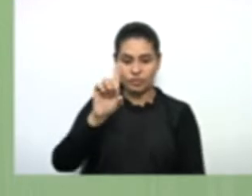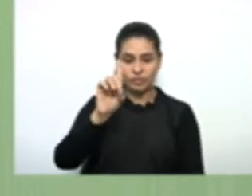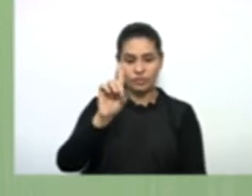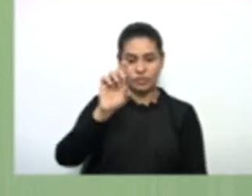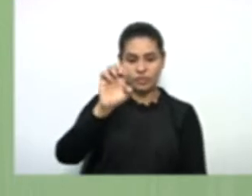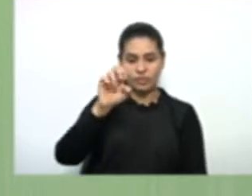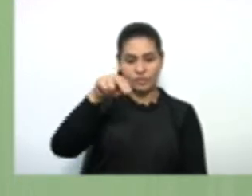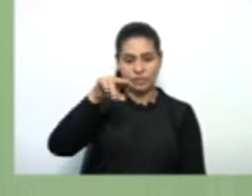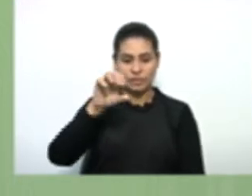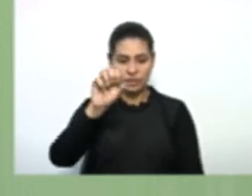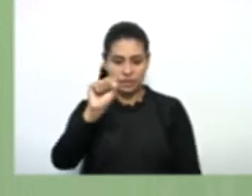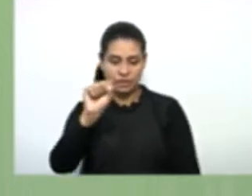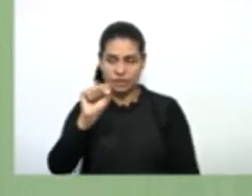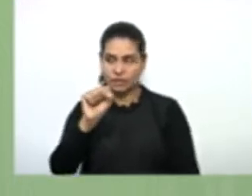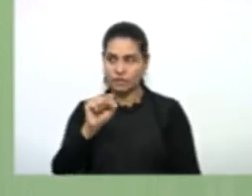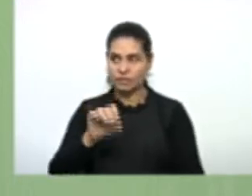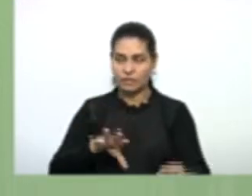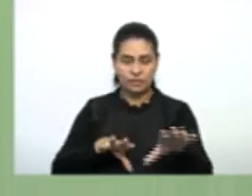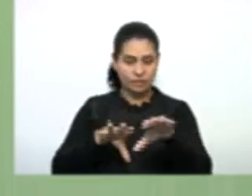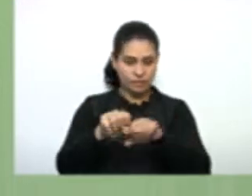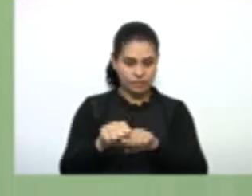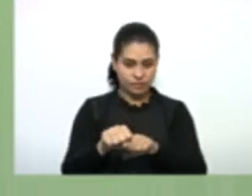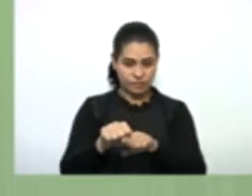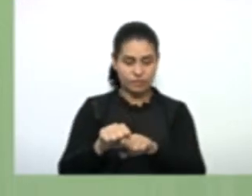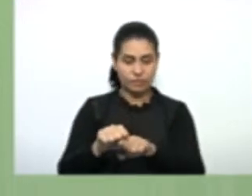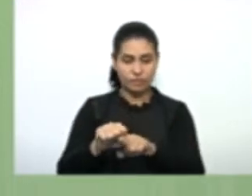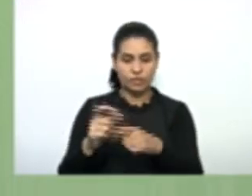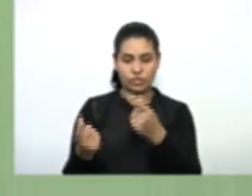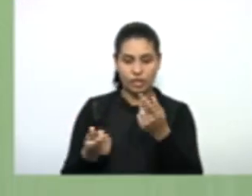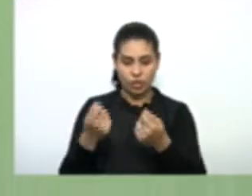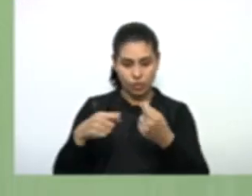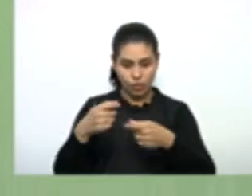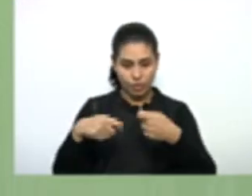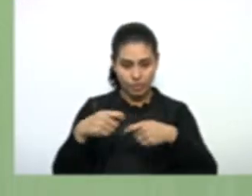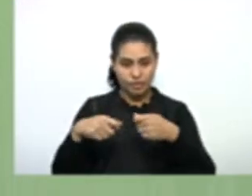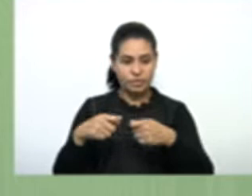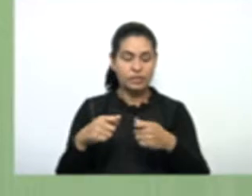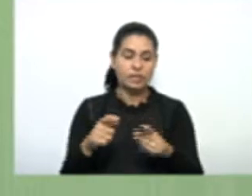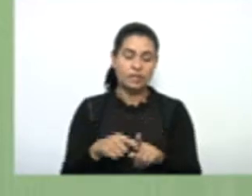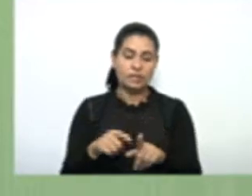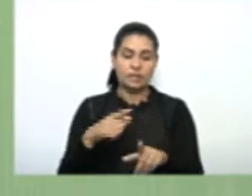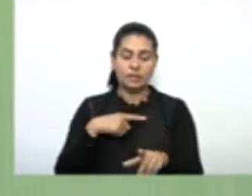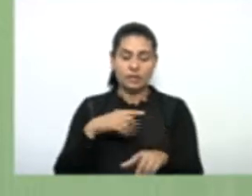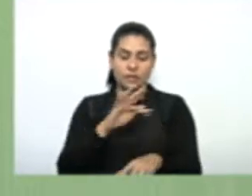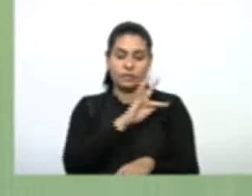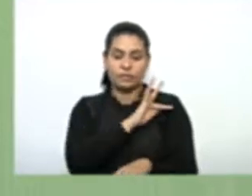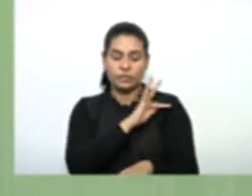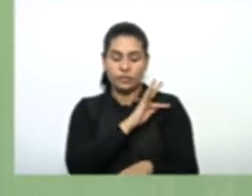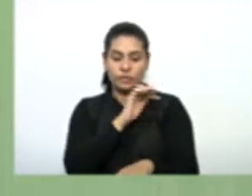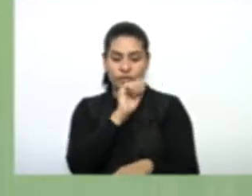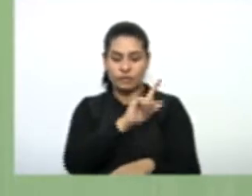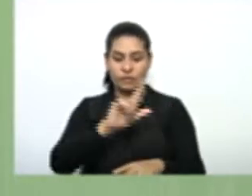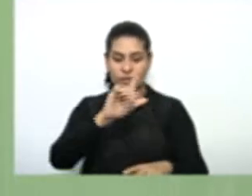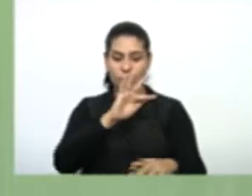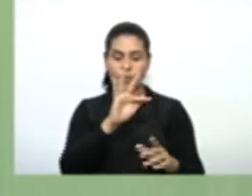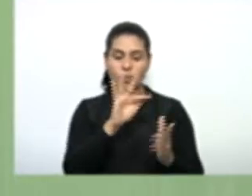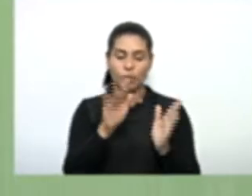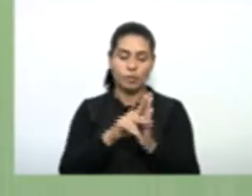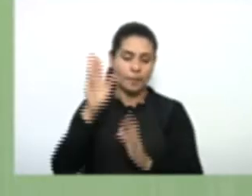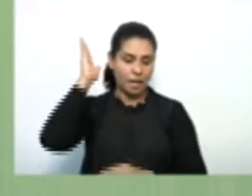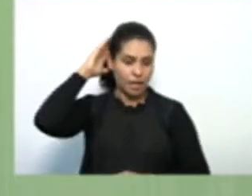Denise Tontiusi, seria a professora formadora. Eu sou economista, fiz a faculdade na Universidade Federal do Paraná,